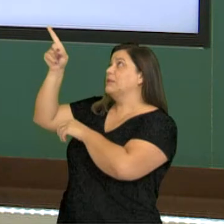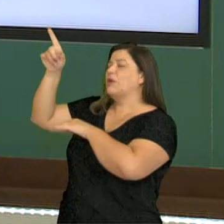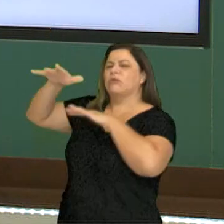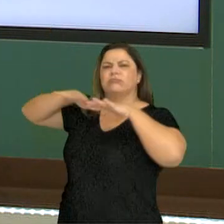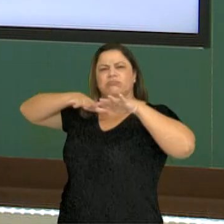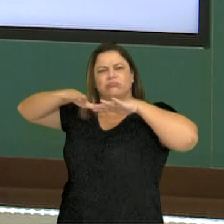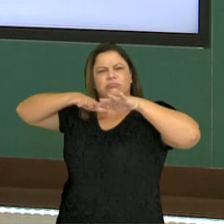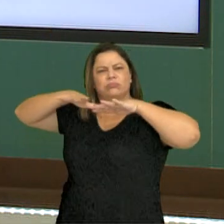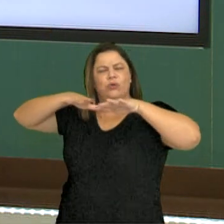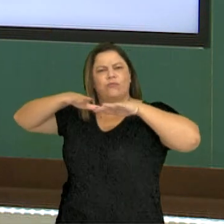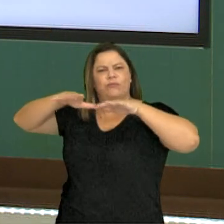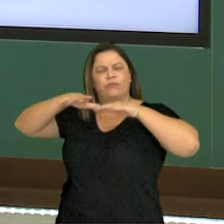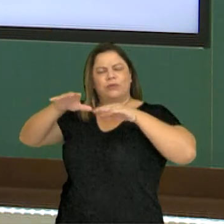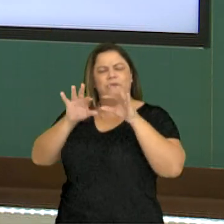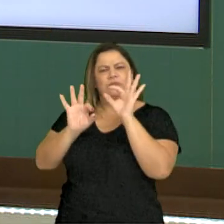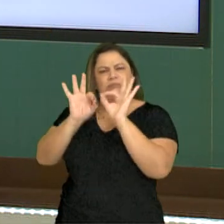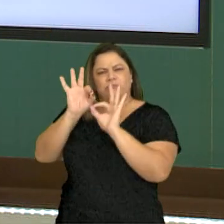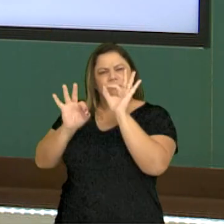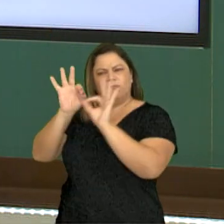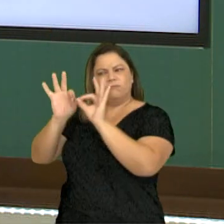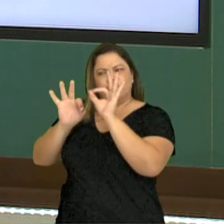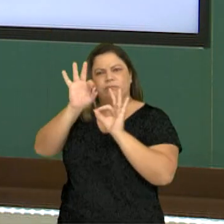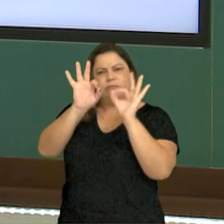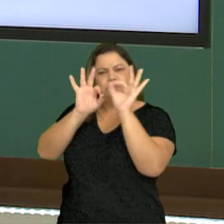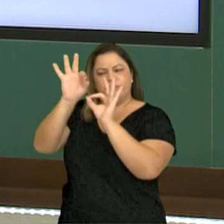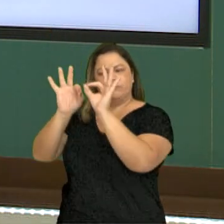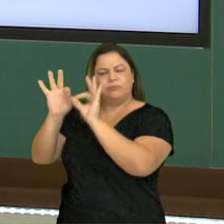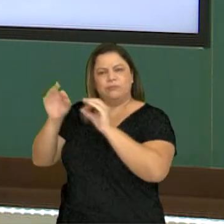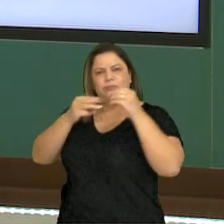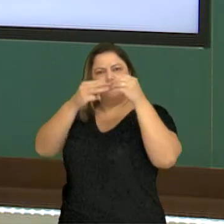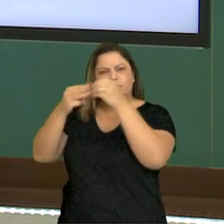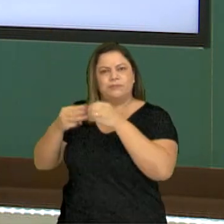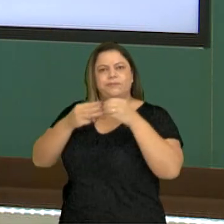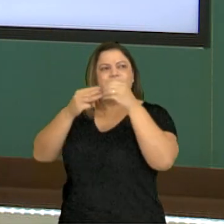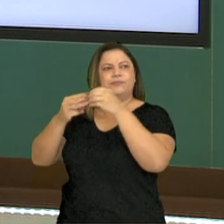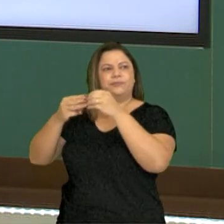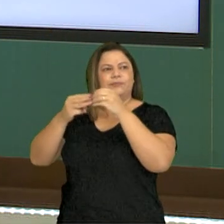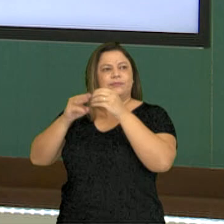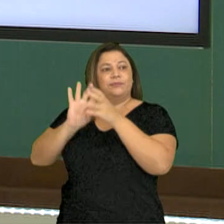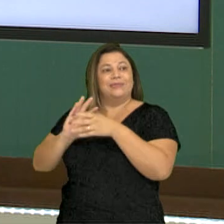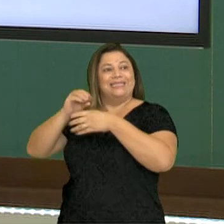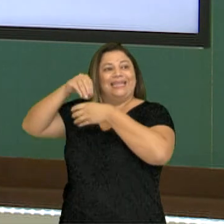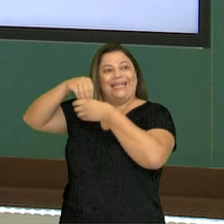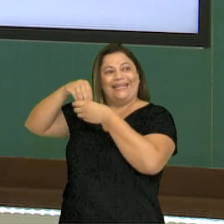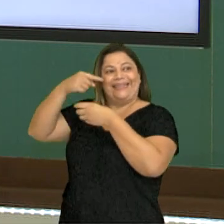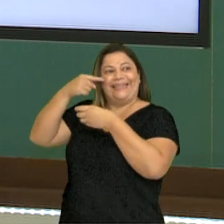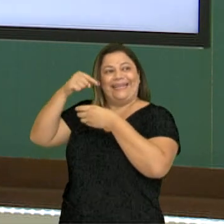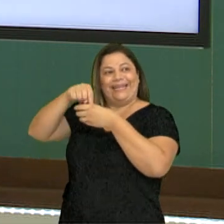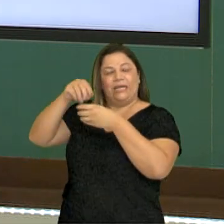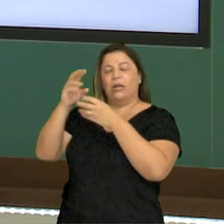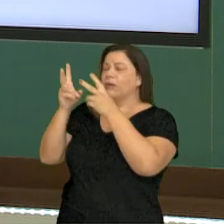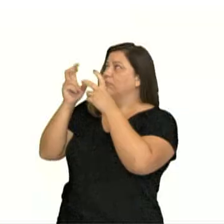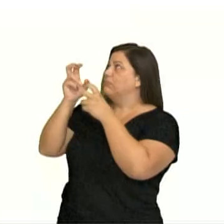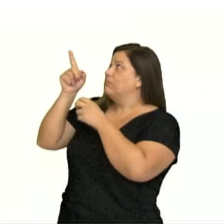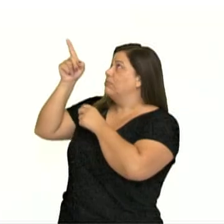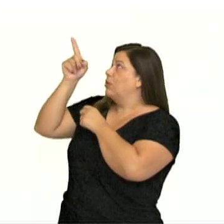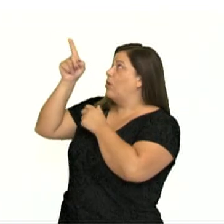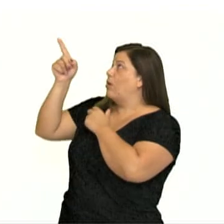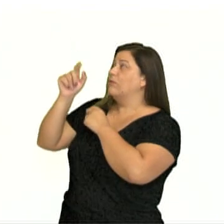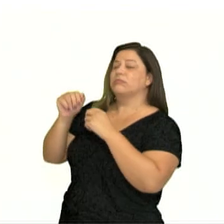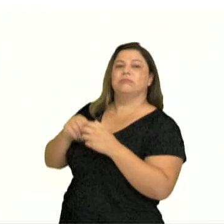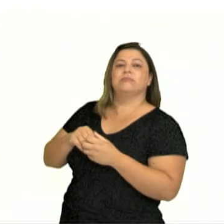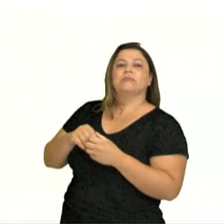movimentação, existe uma atividade. Essas estruturas internas que a gente está vendo, são o